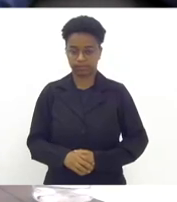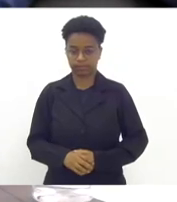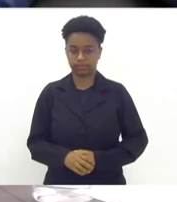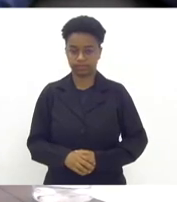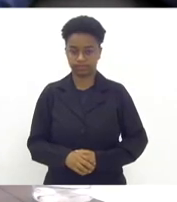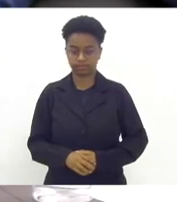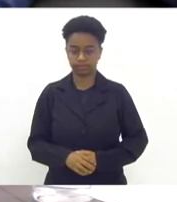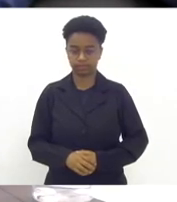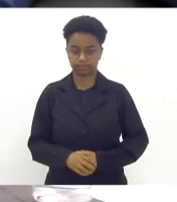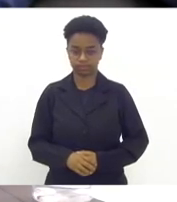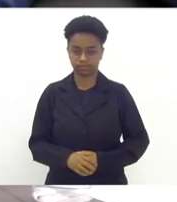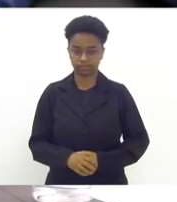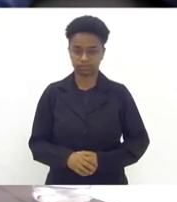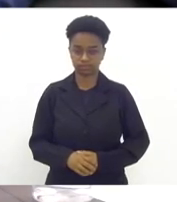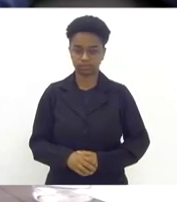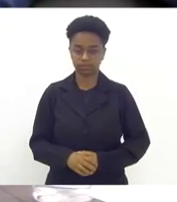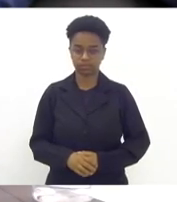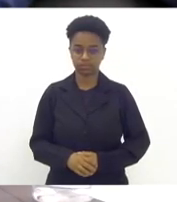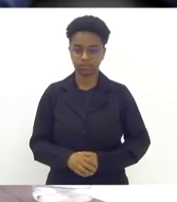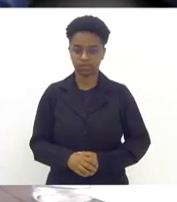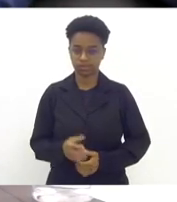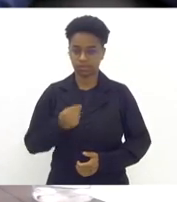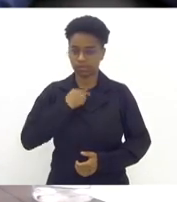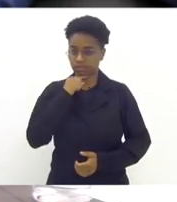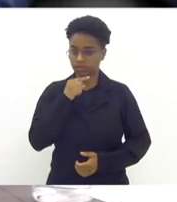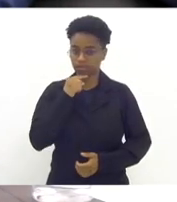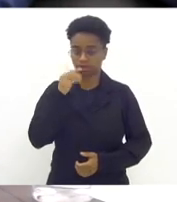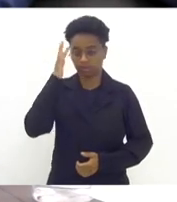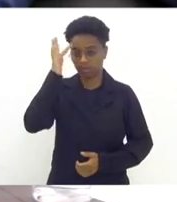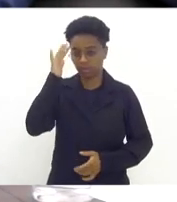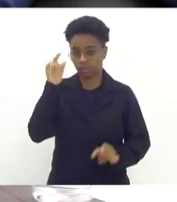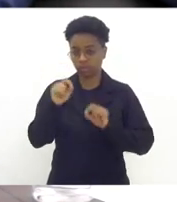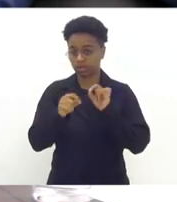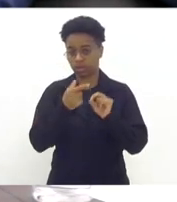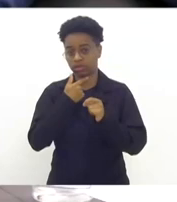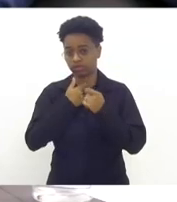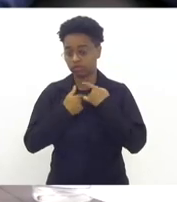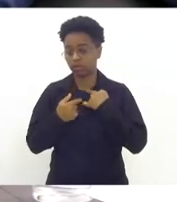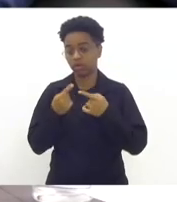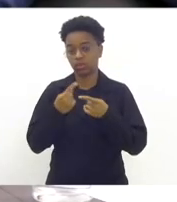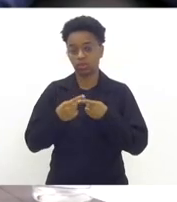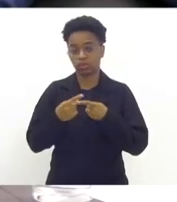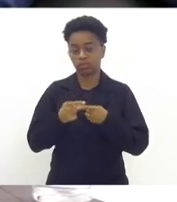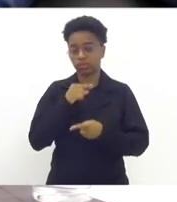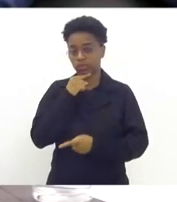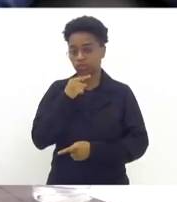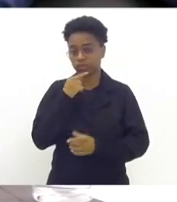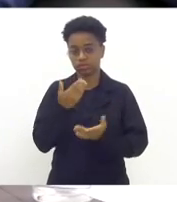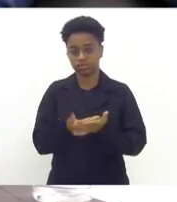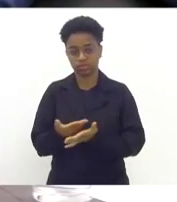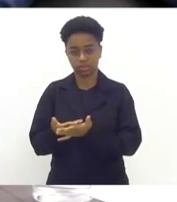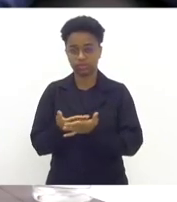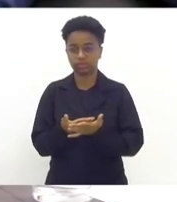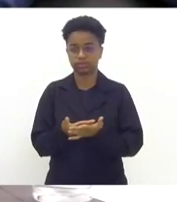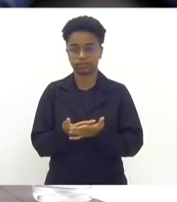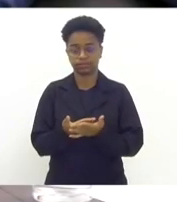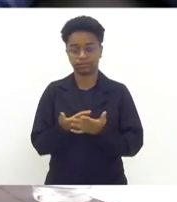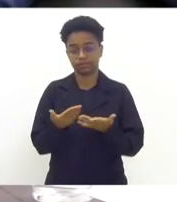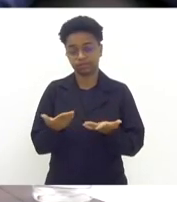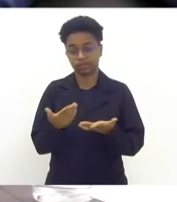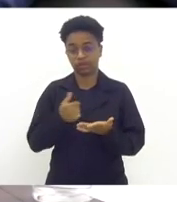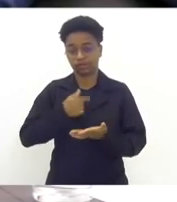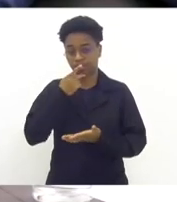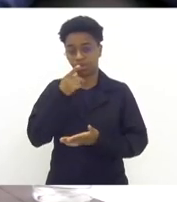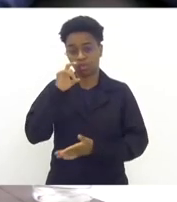Eu já não conseguia pensar o que eu queria, assim, eu não tinha força para estudar, não tinha força para procurar. E eu falei, a última coisa que eu vou tentar